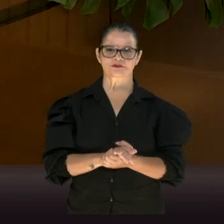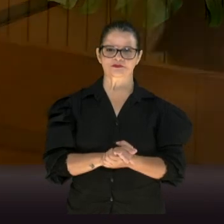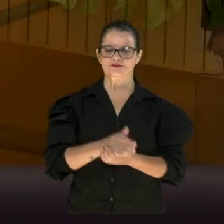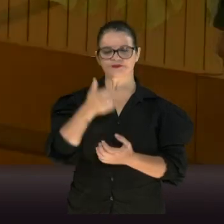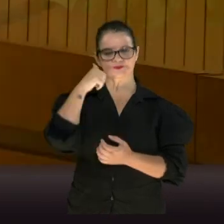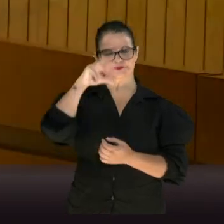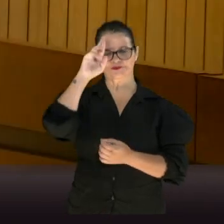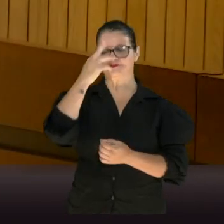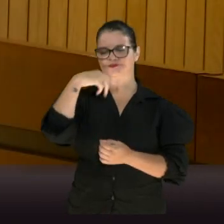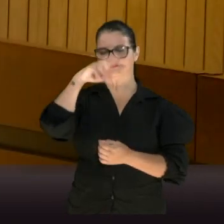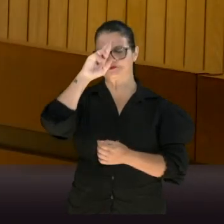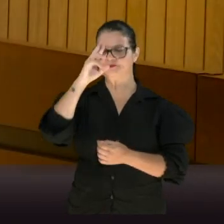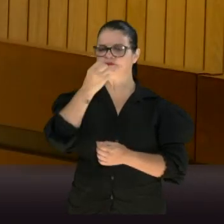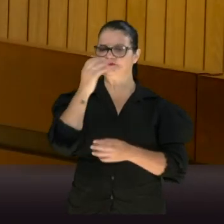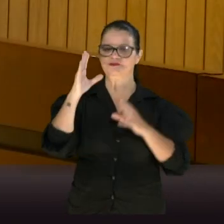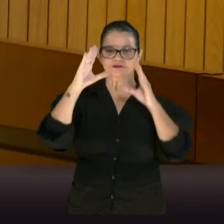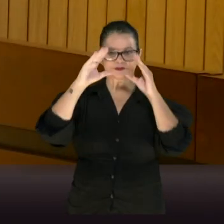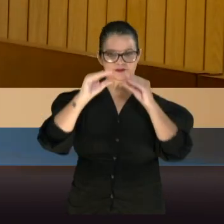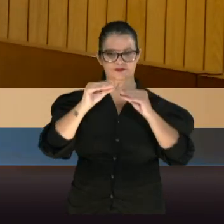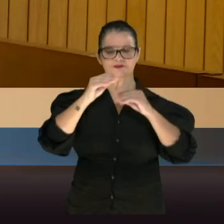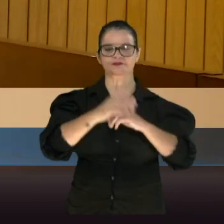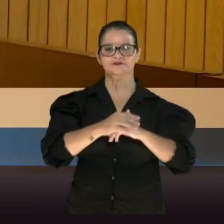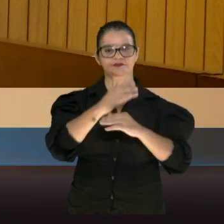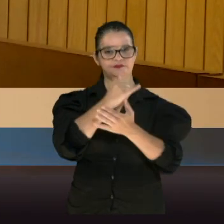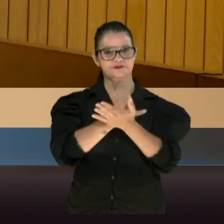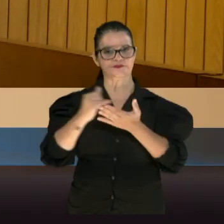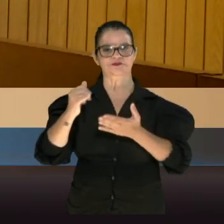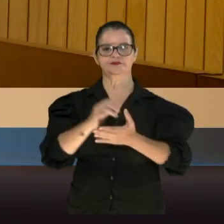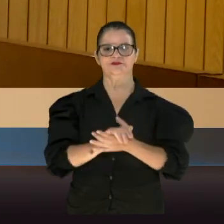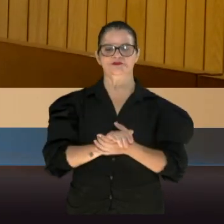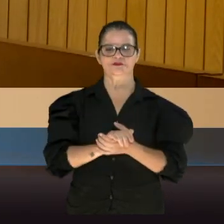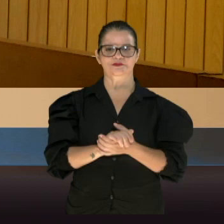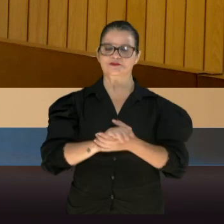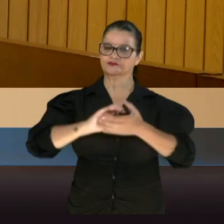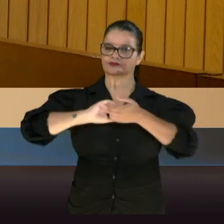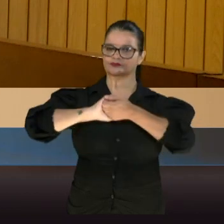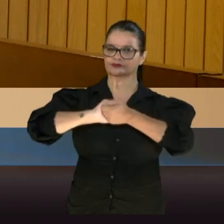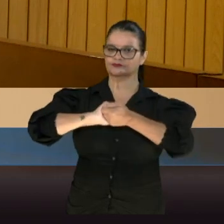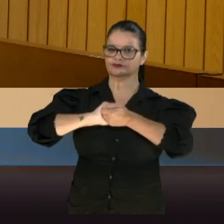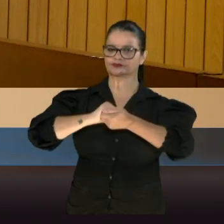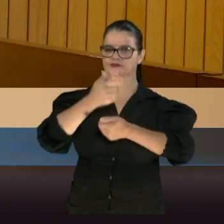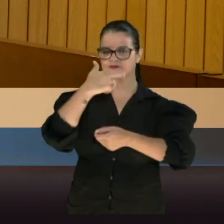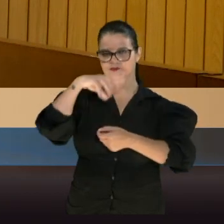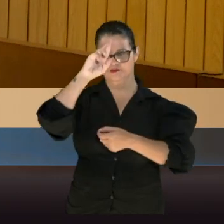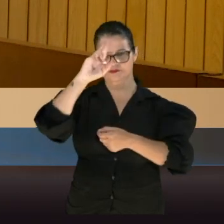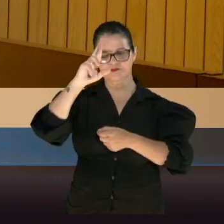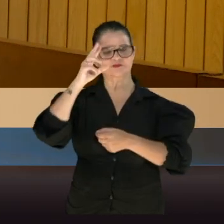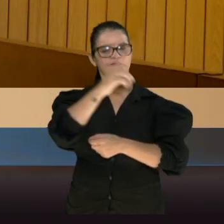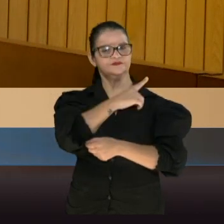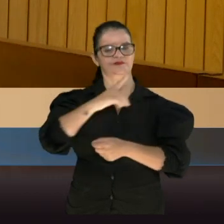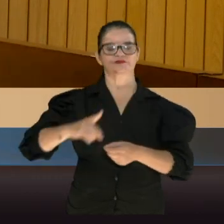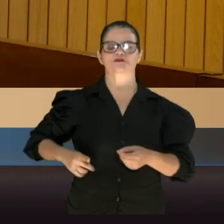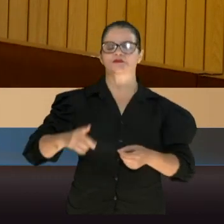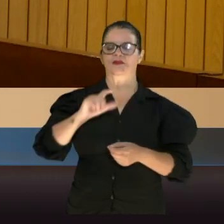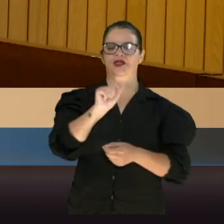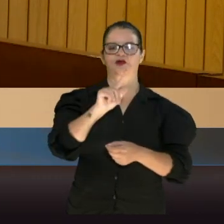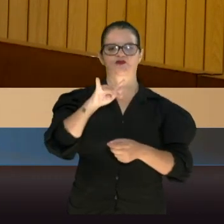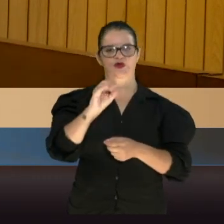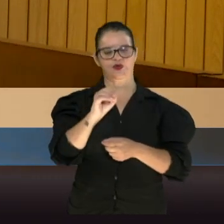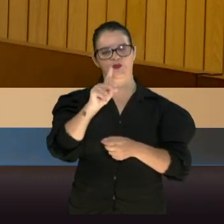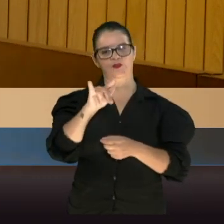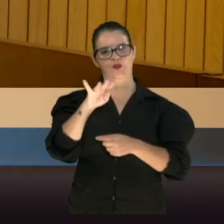Senhoras e senhores, boa noite. Iniciando, cumprimentando o excelentíssimo senhor deputado Álvaro Porto,